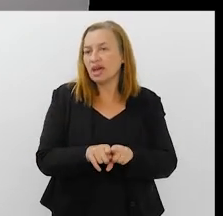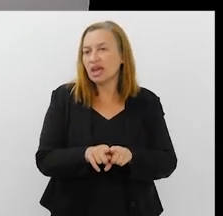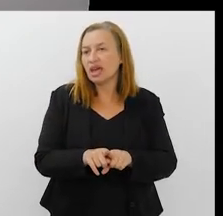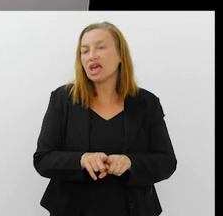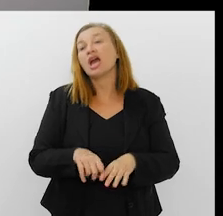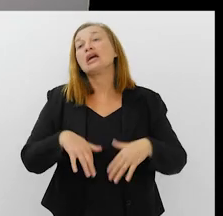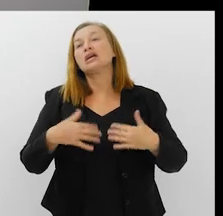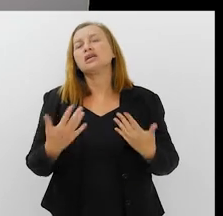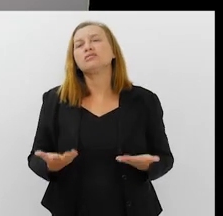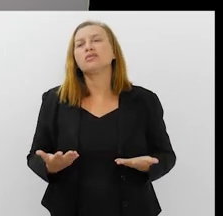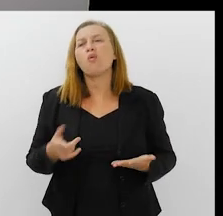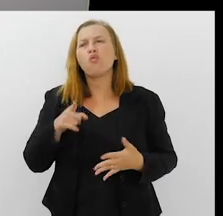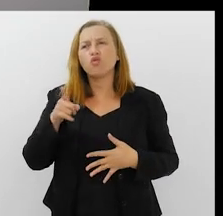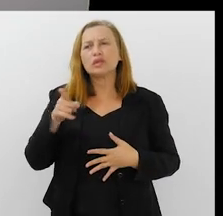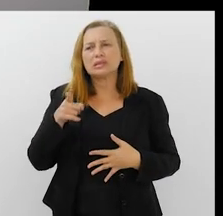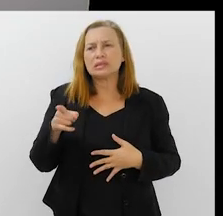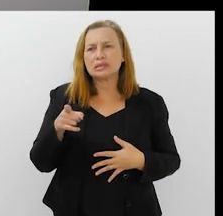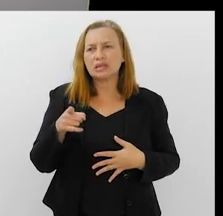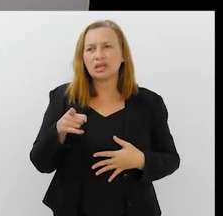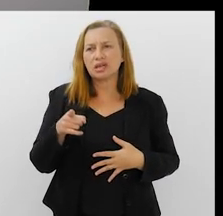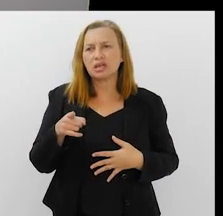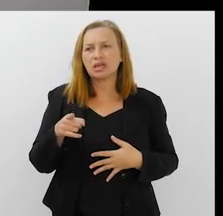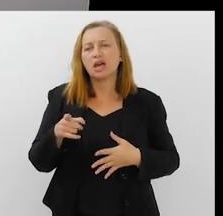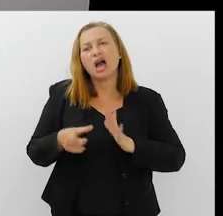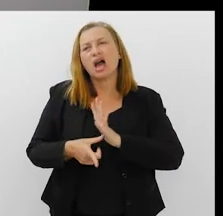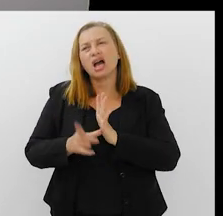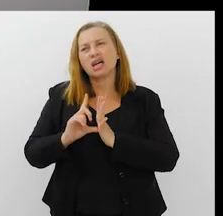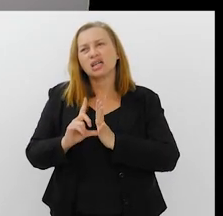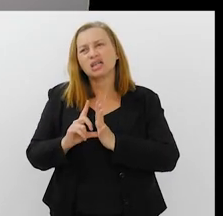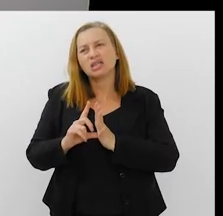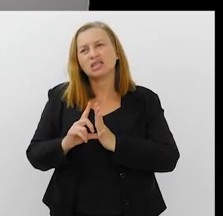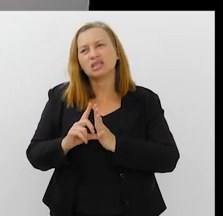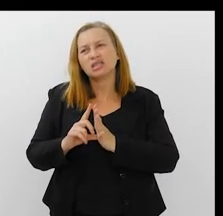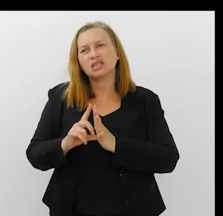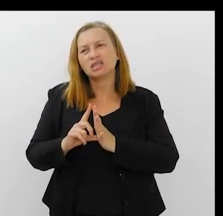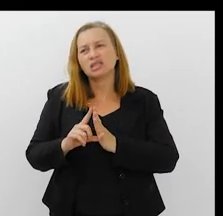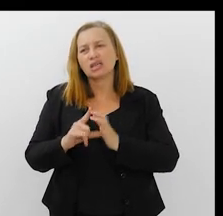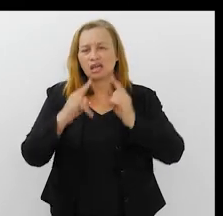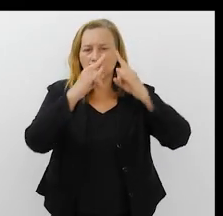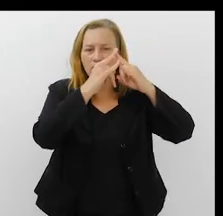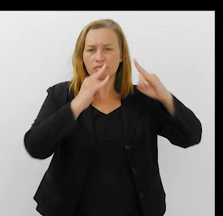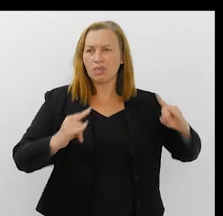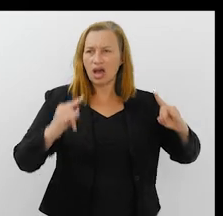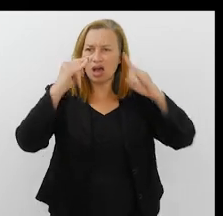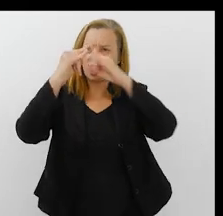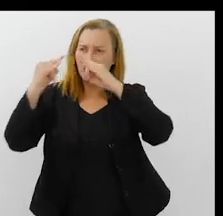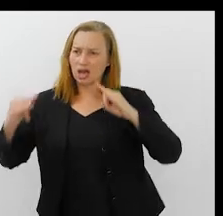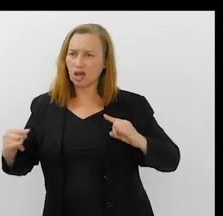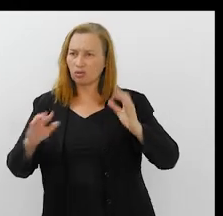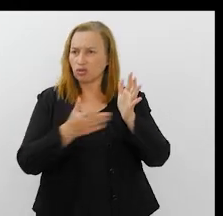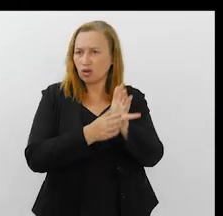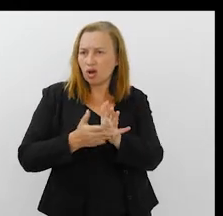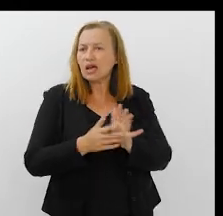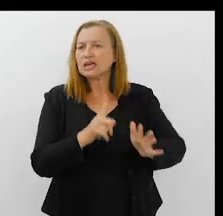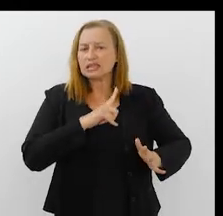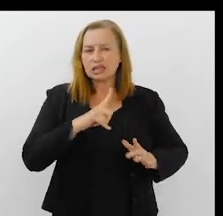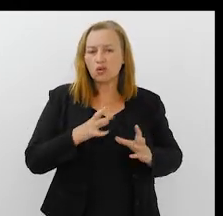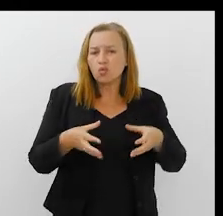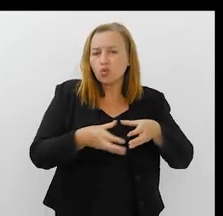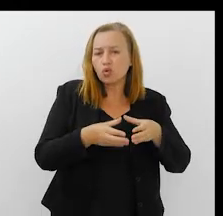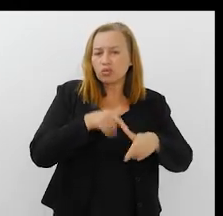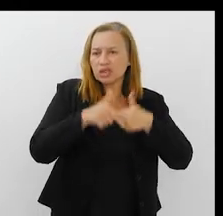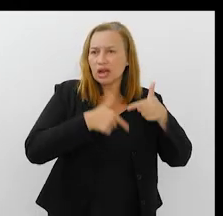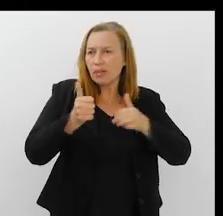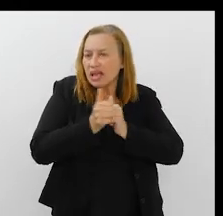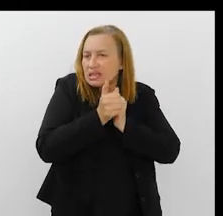a estrutura. E o que acontece também? Você, lá antes, cada barracão tinha a sua equipe, né? E aquela equipe